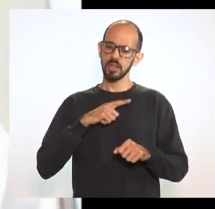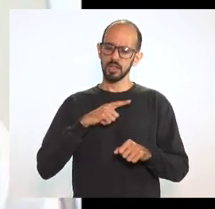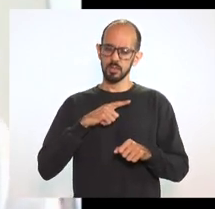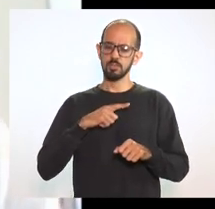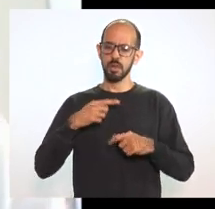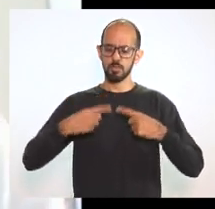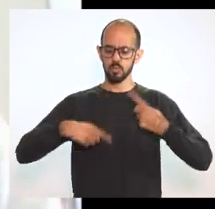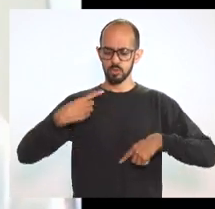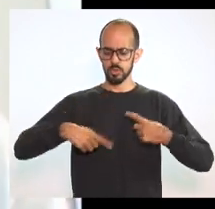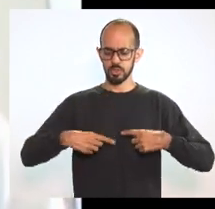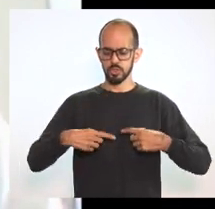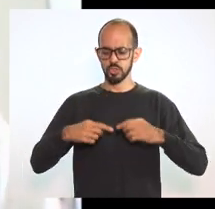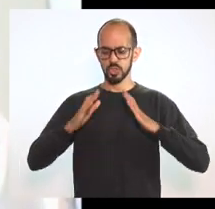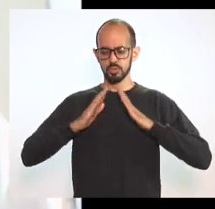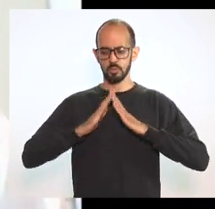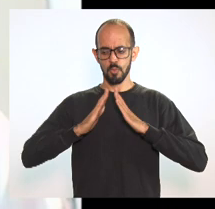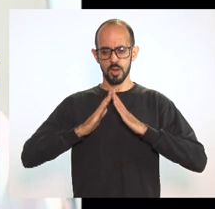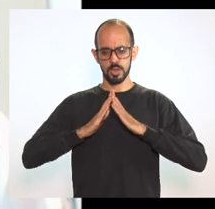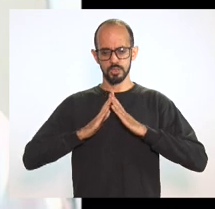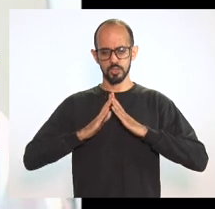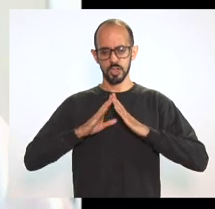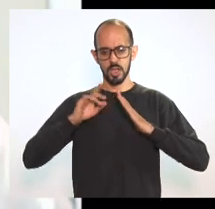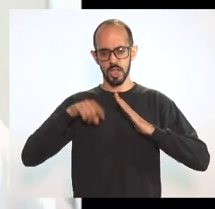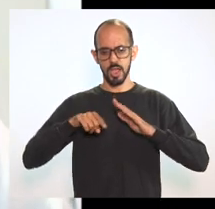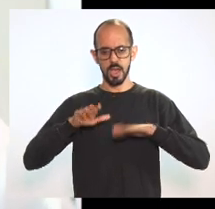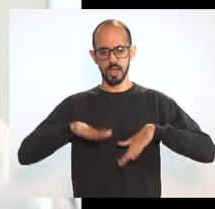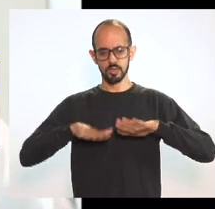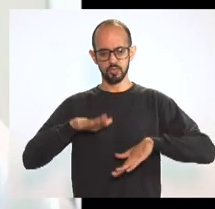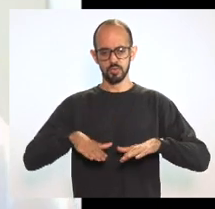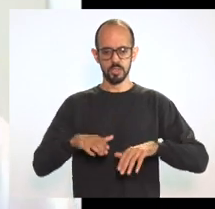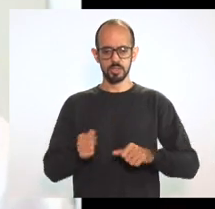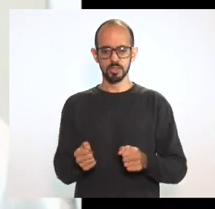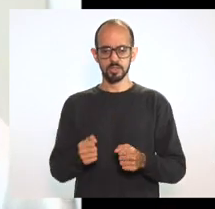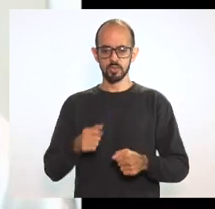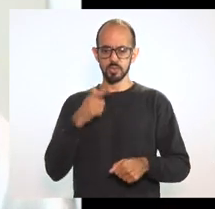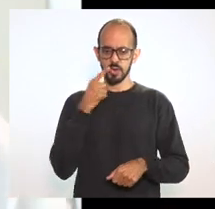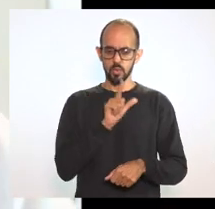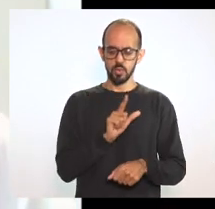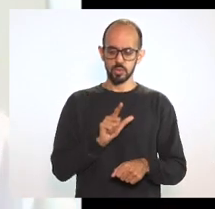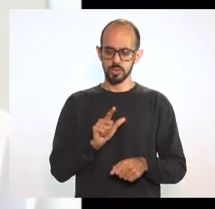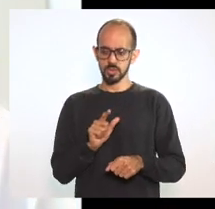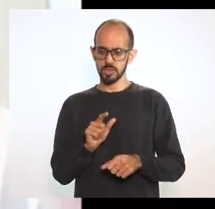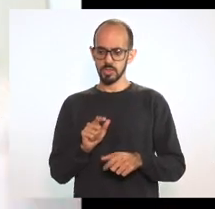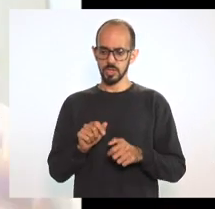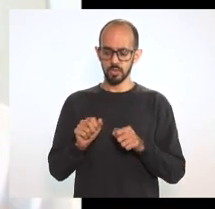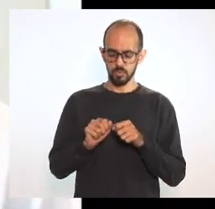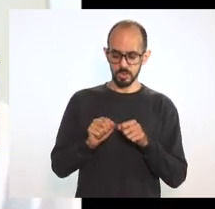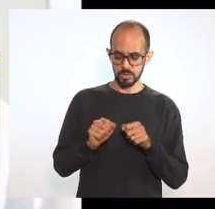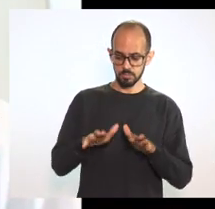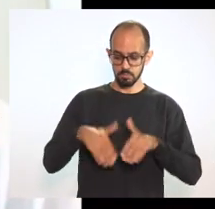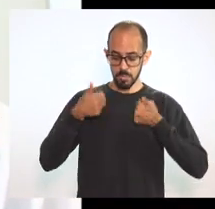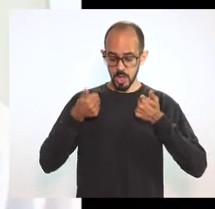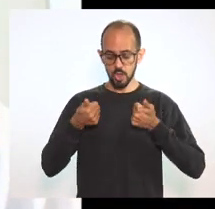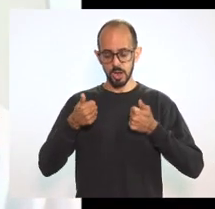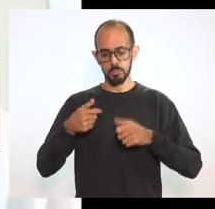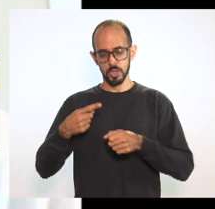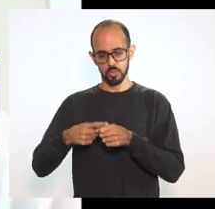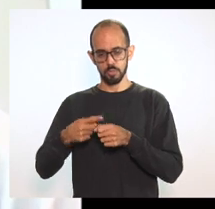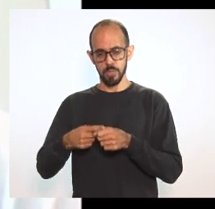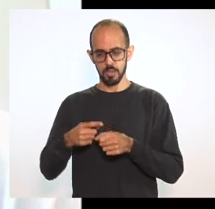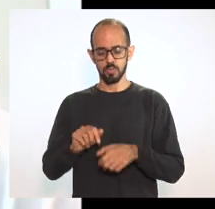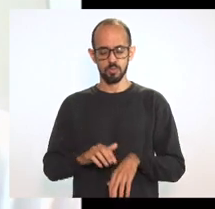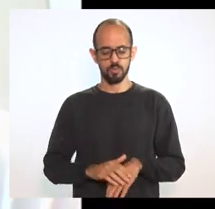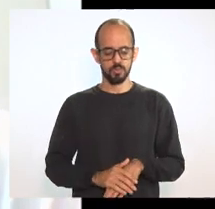esses lugares. Muitas vezes é uma forma, inclusive, de trazer vida, comércio, atividade econômica para esses lugares.